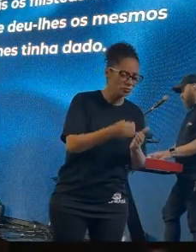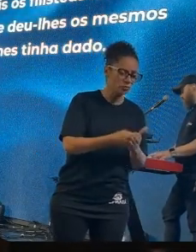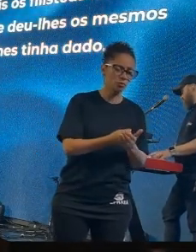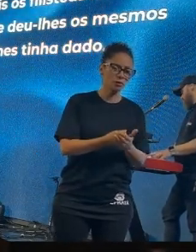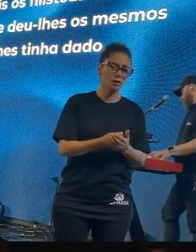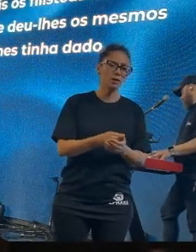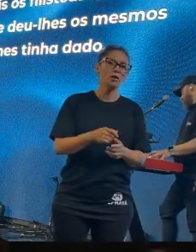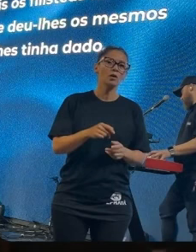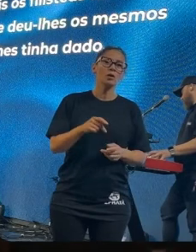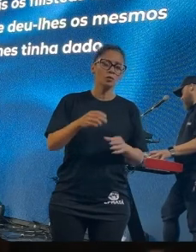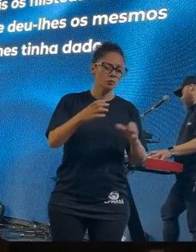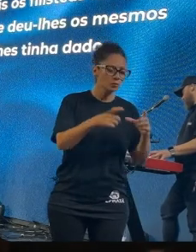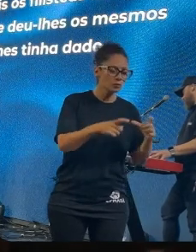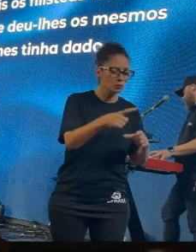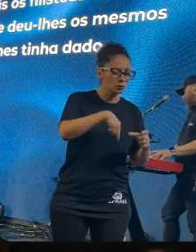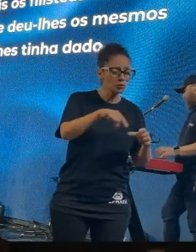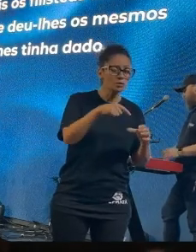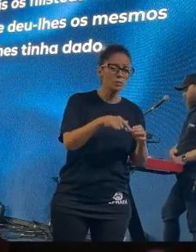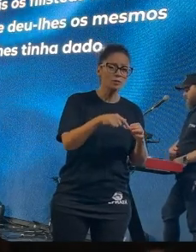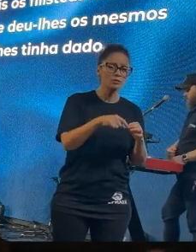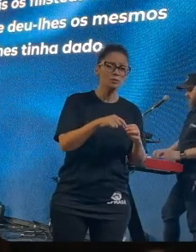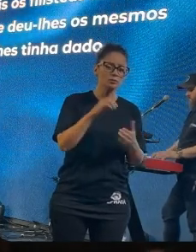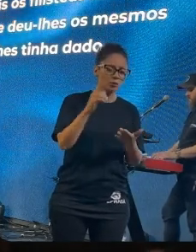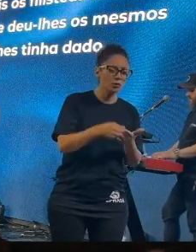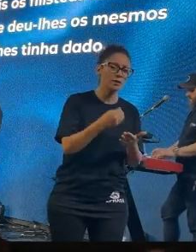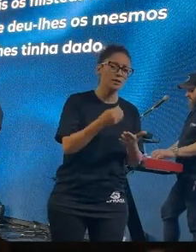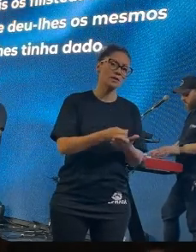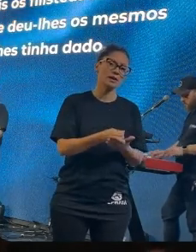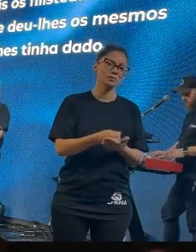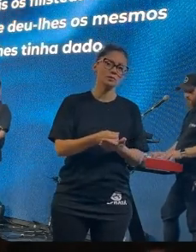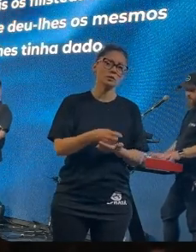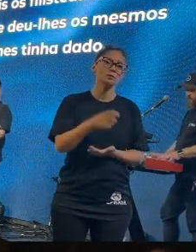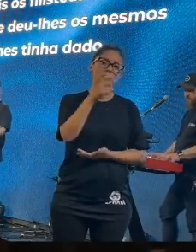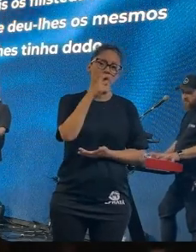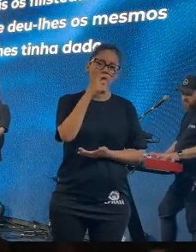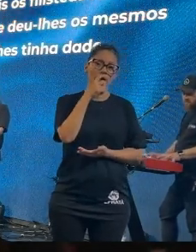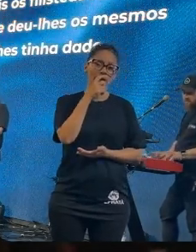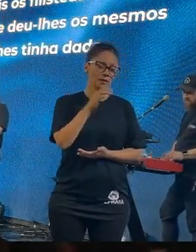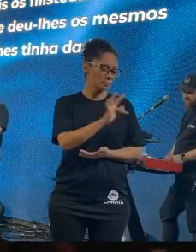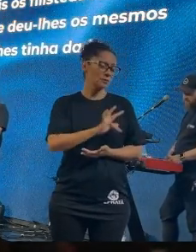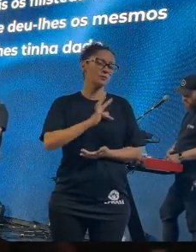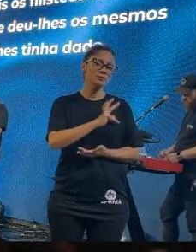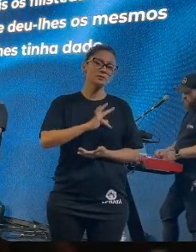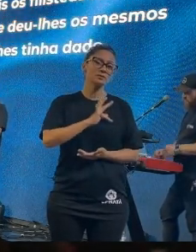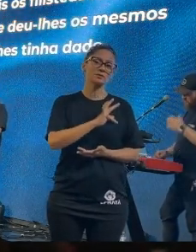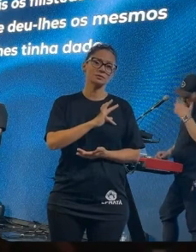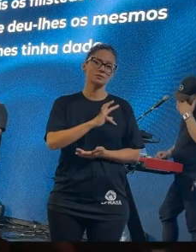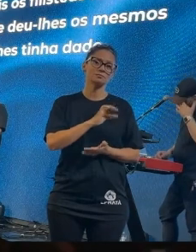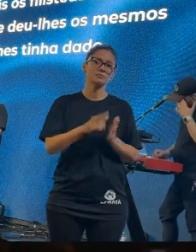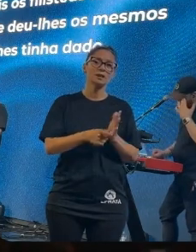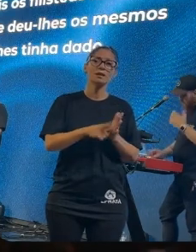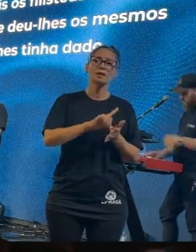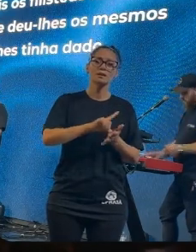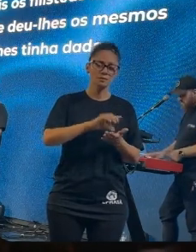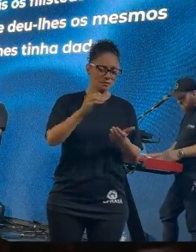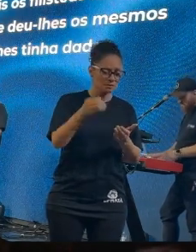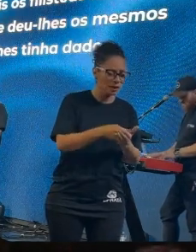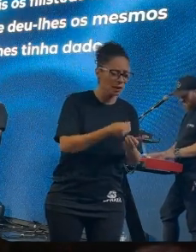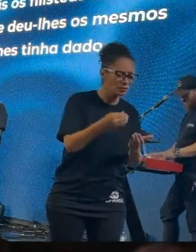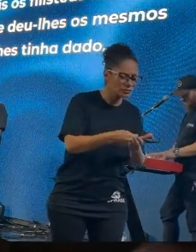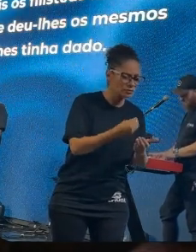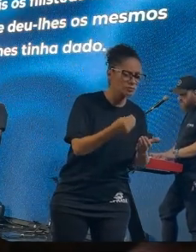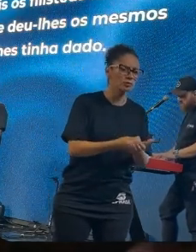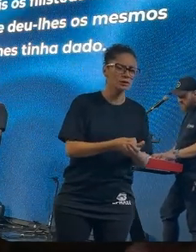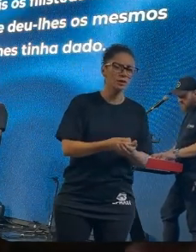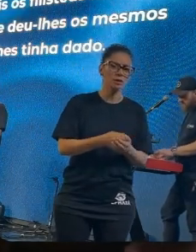seu pai e que foram entulhados pelos filisteus. Veja bem, antes de Isaac cavar novos poços, ele desentulha os poços que um